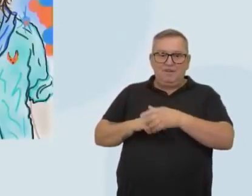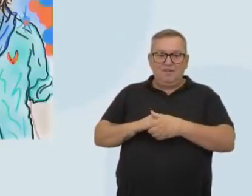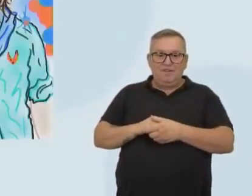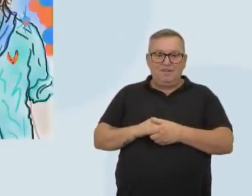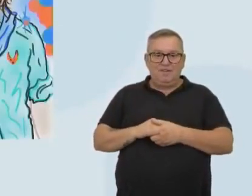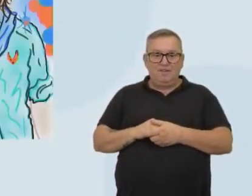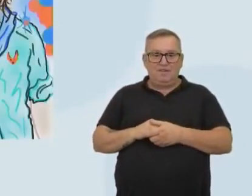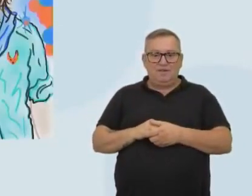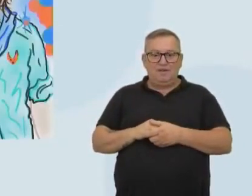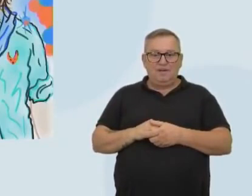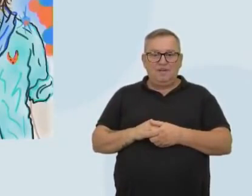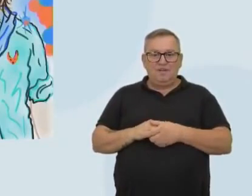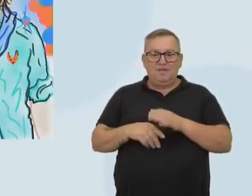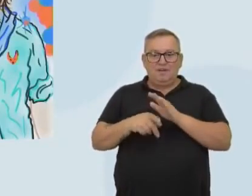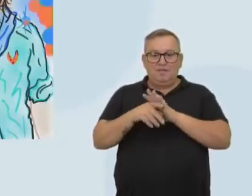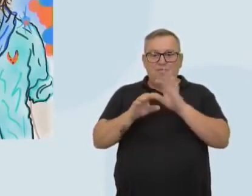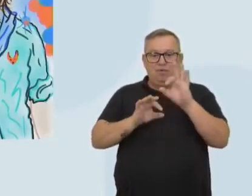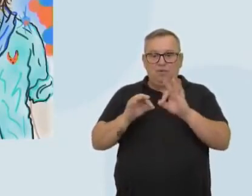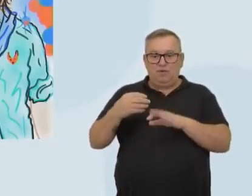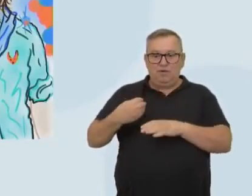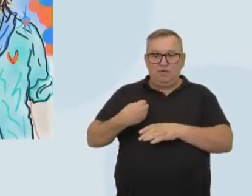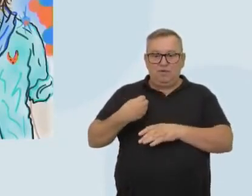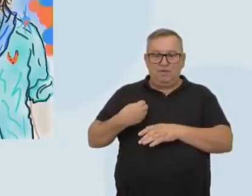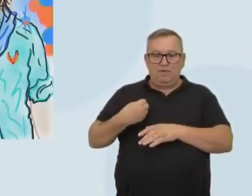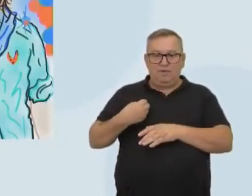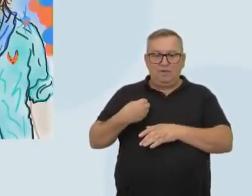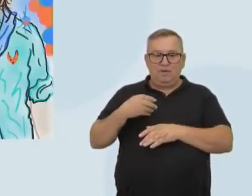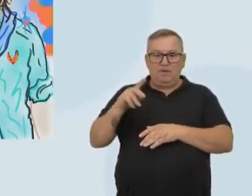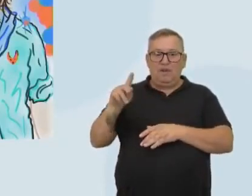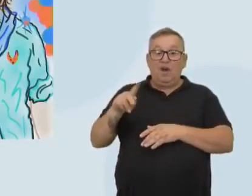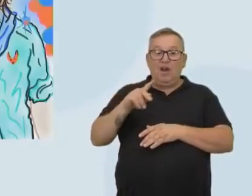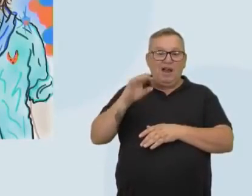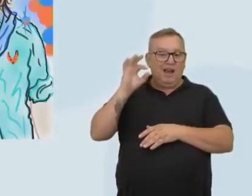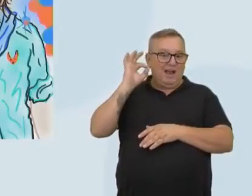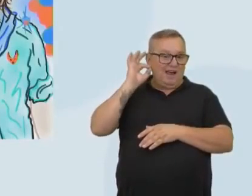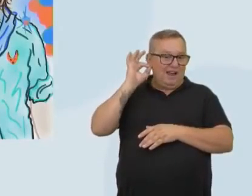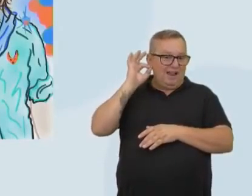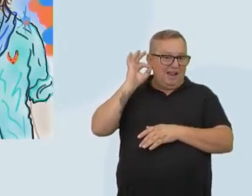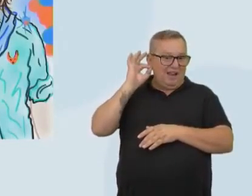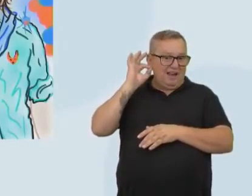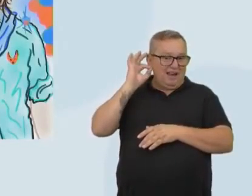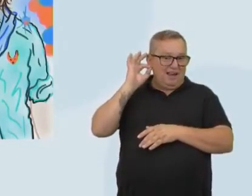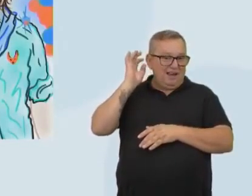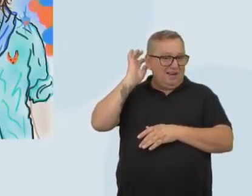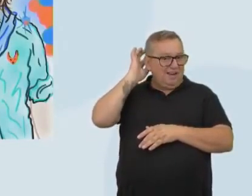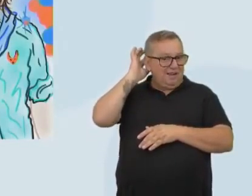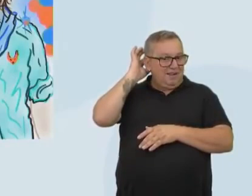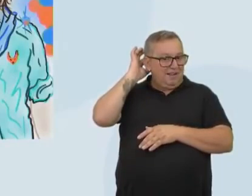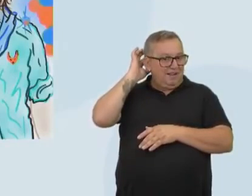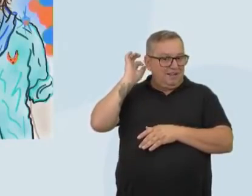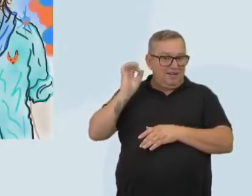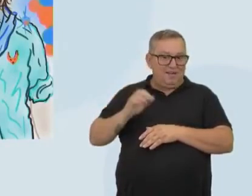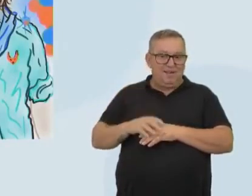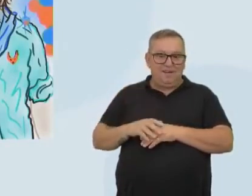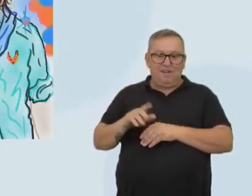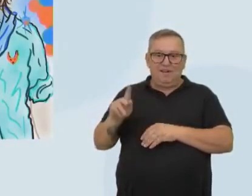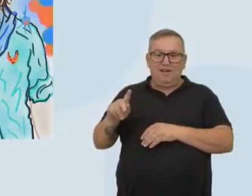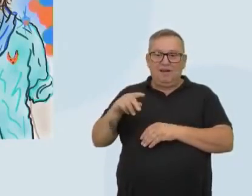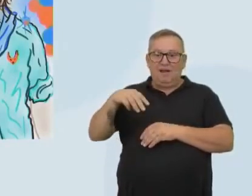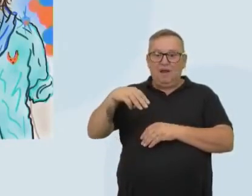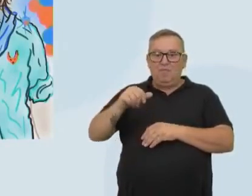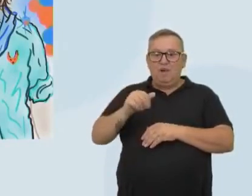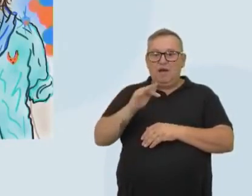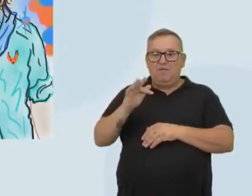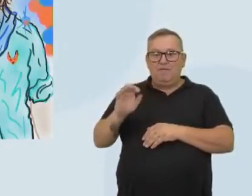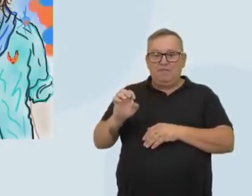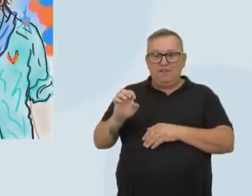com os personagens aqui de Projeto de Vida. Nós temos ali o professor Anderson, de Mago, não é isso, professor? professor? Esse é o mago. Tem a professora